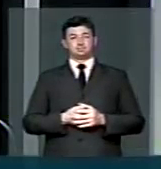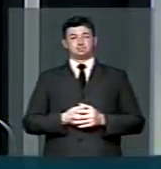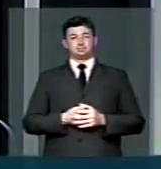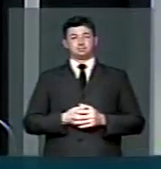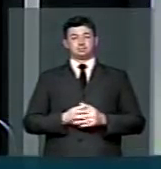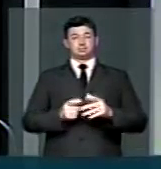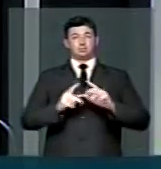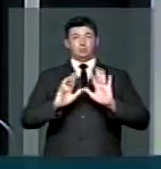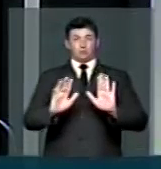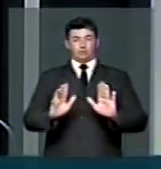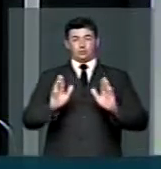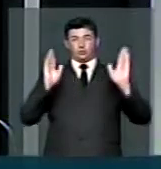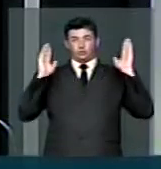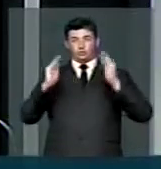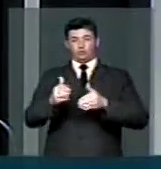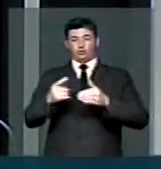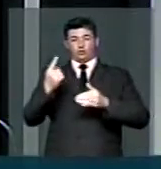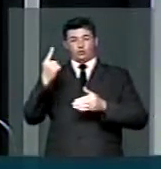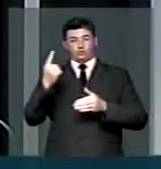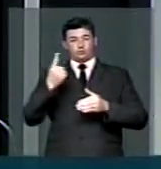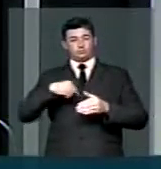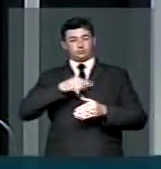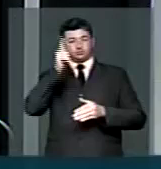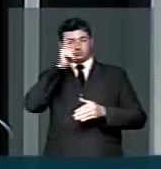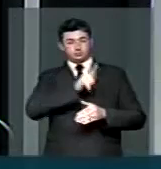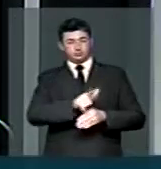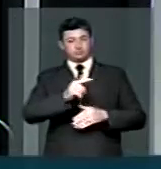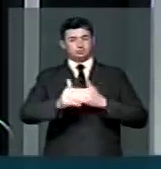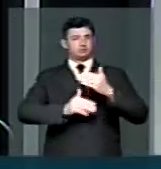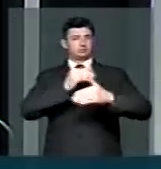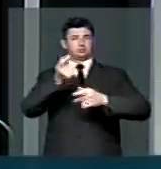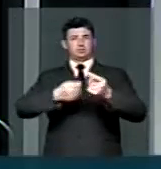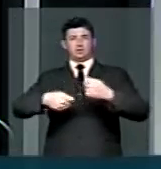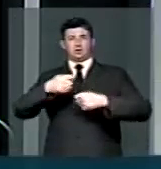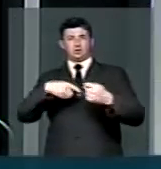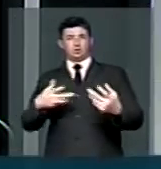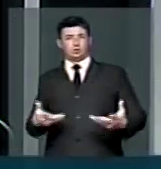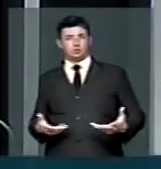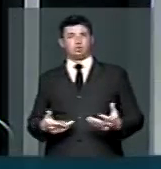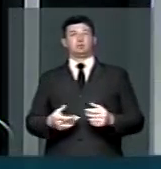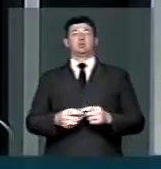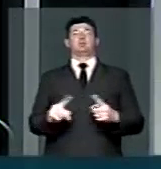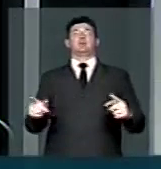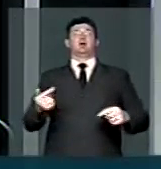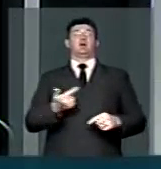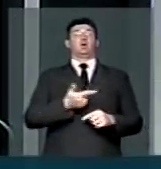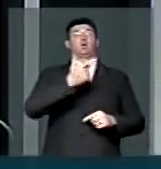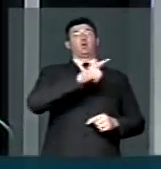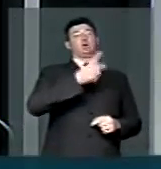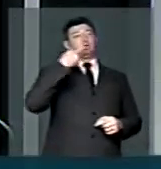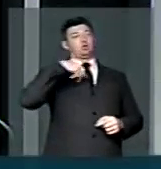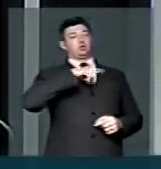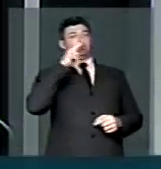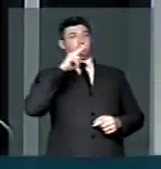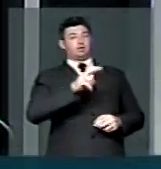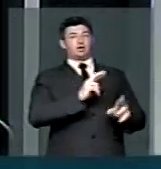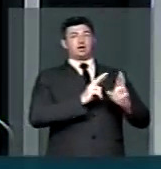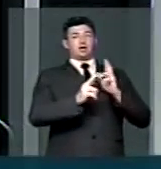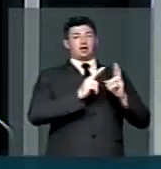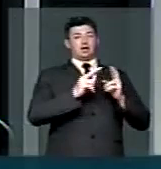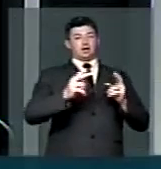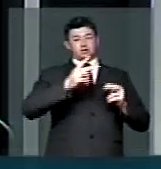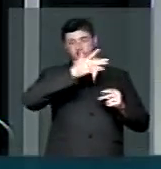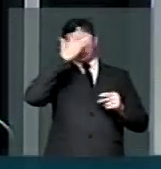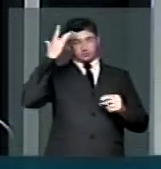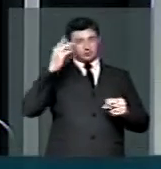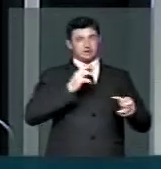Se por um lado conquistamos avanços econômicos, por outro assistimos às relações